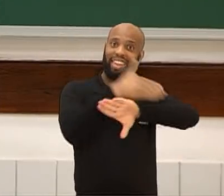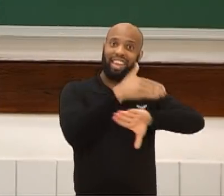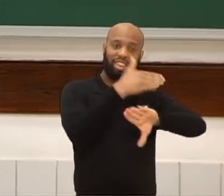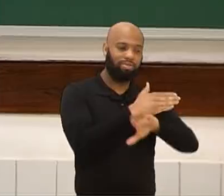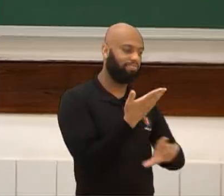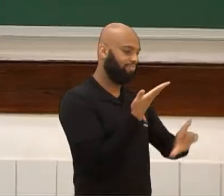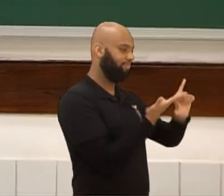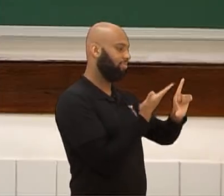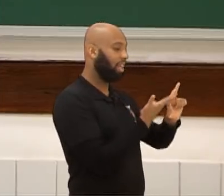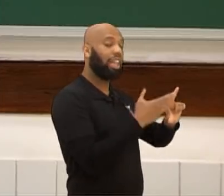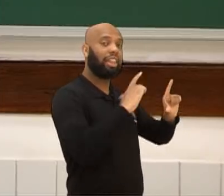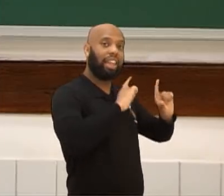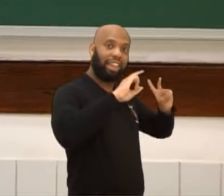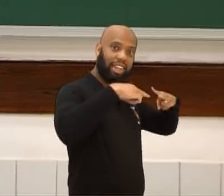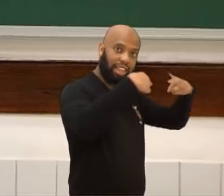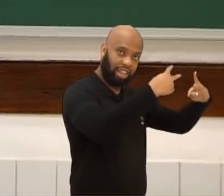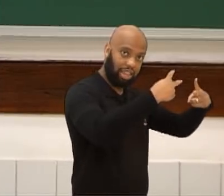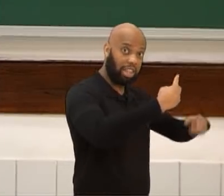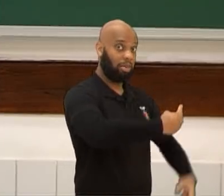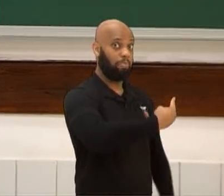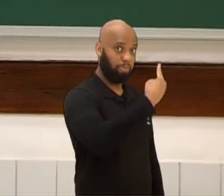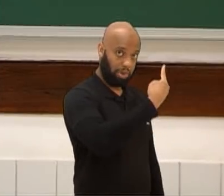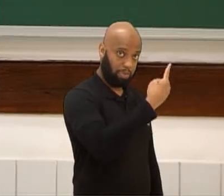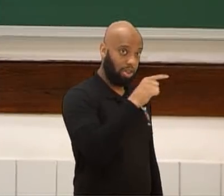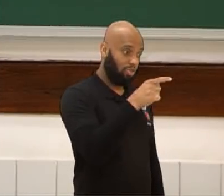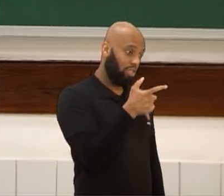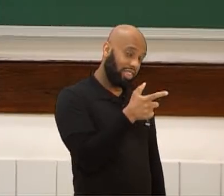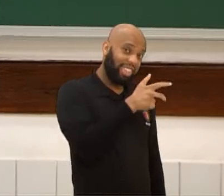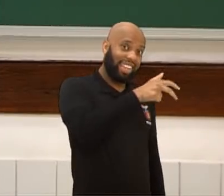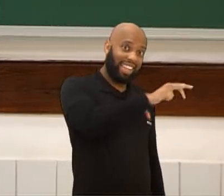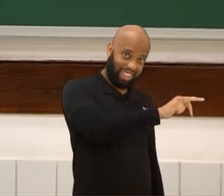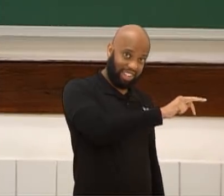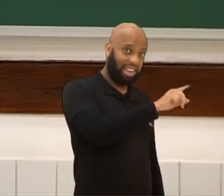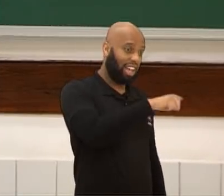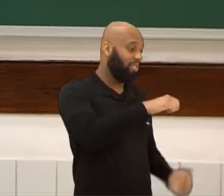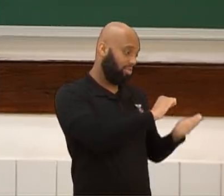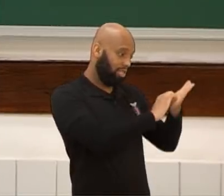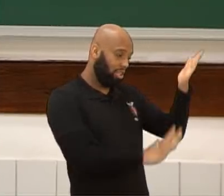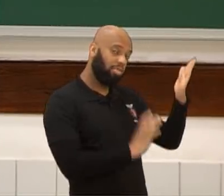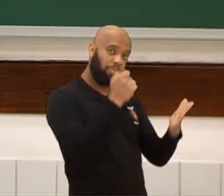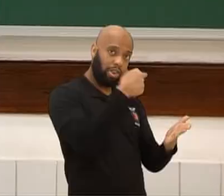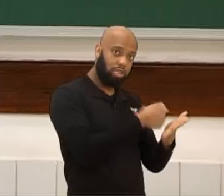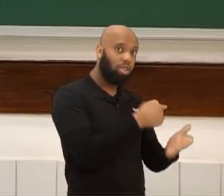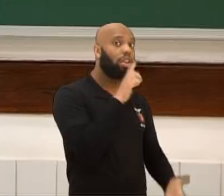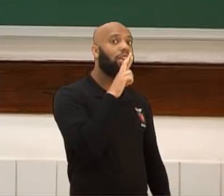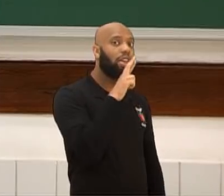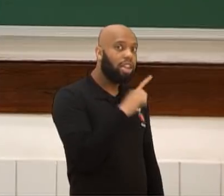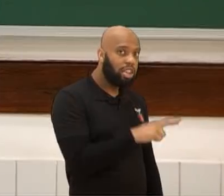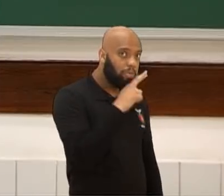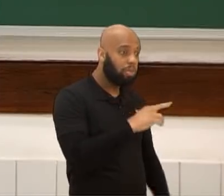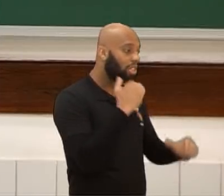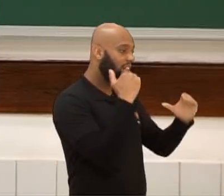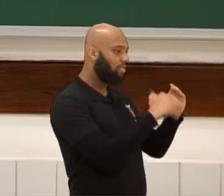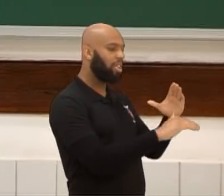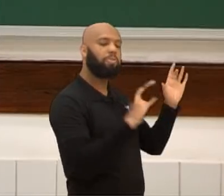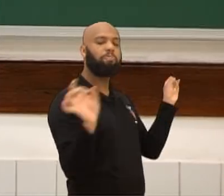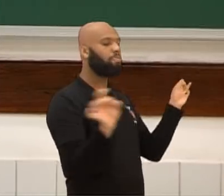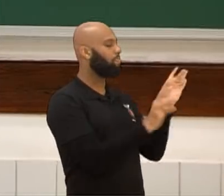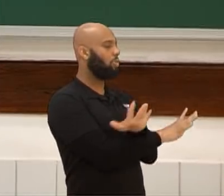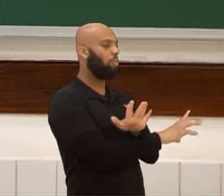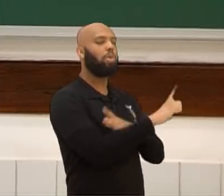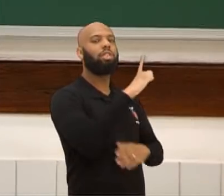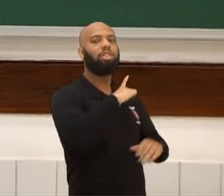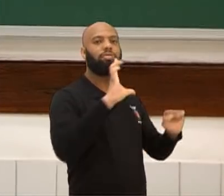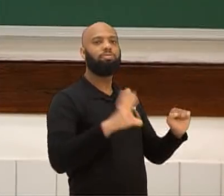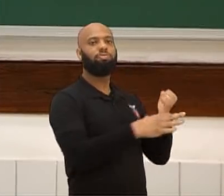presença no Classroom. Nas orientações dessa aula, você vai clicar no primeiro link, responder as questões, clicar em enviar.